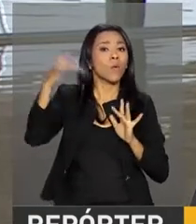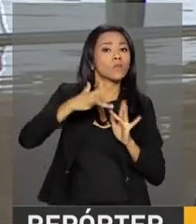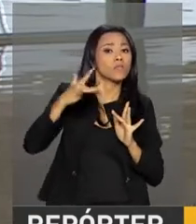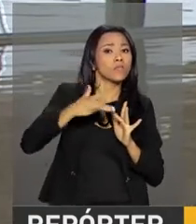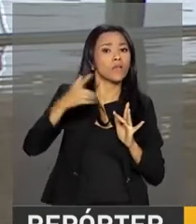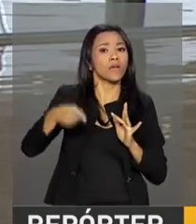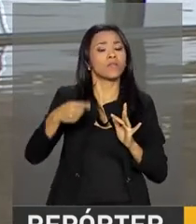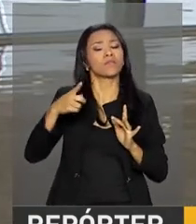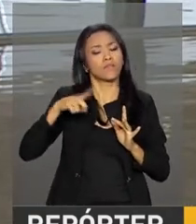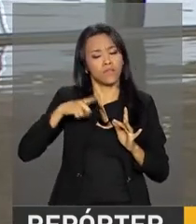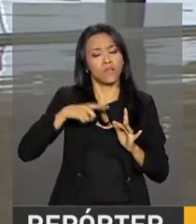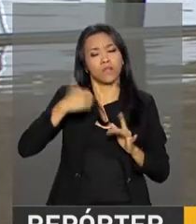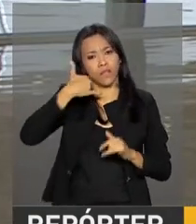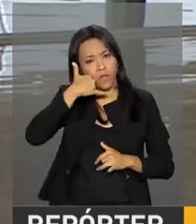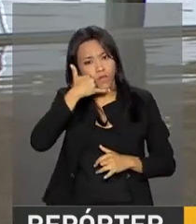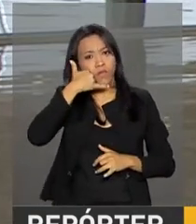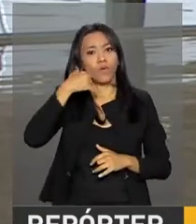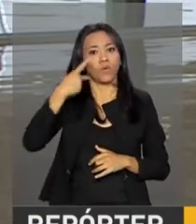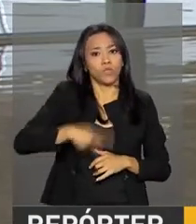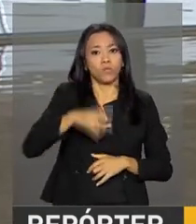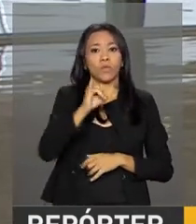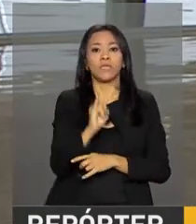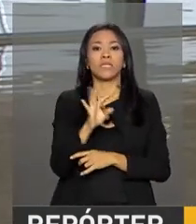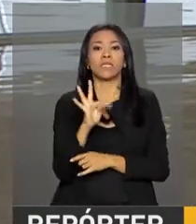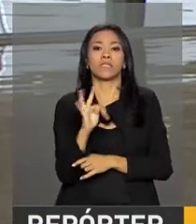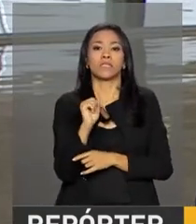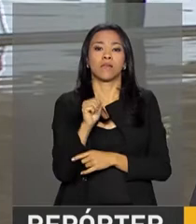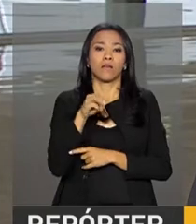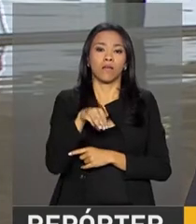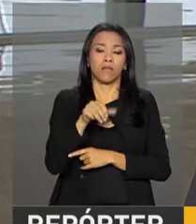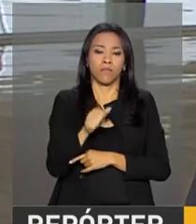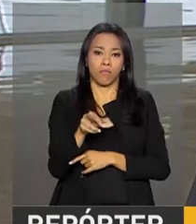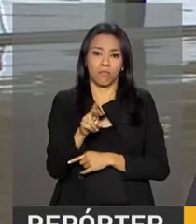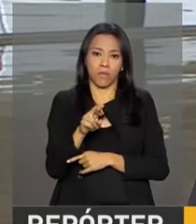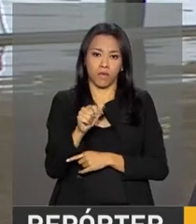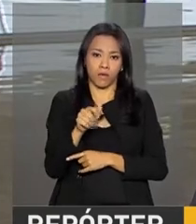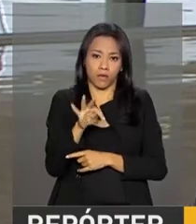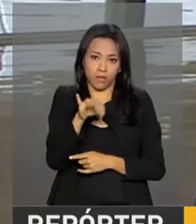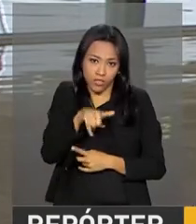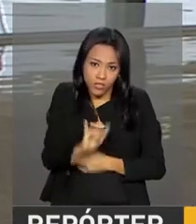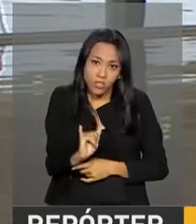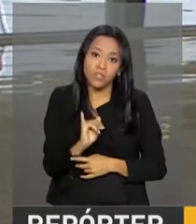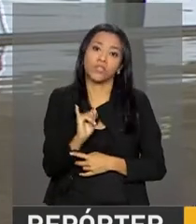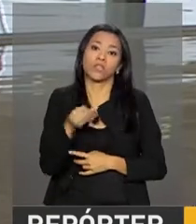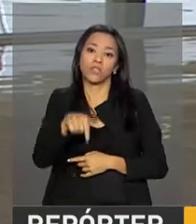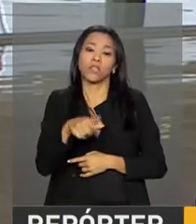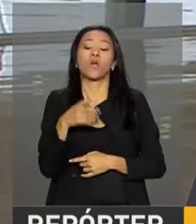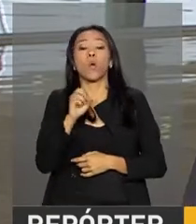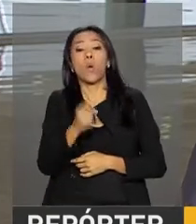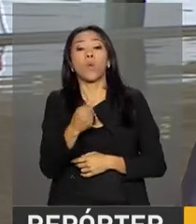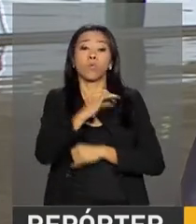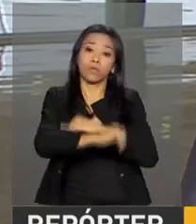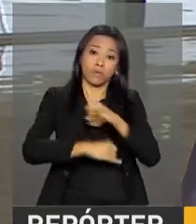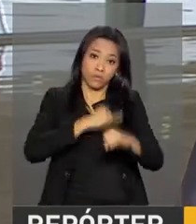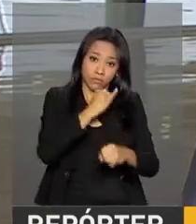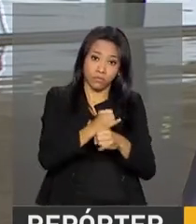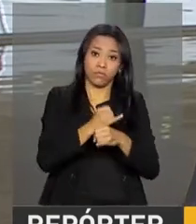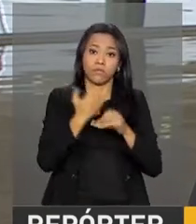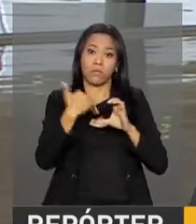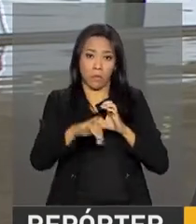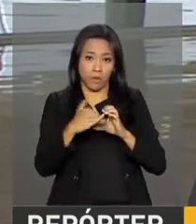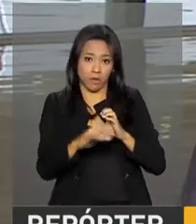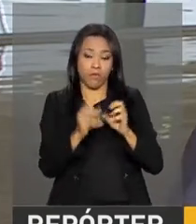dos telefones disponibilizados pelo Itamaraty ou também por meio de contato de mensagem eletrônica por meio de